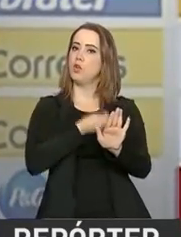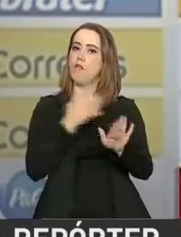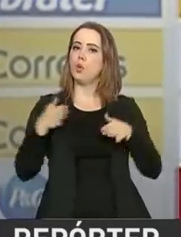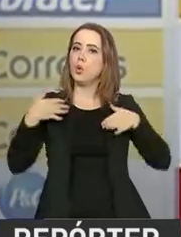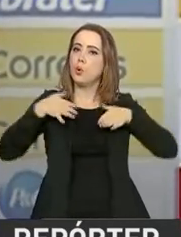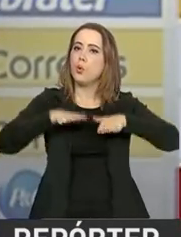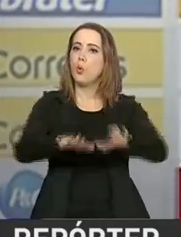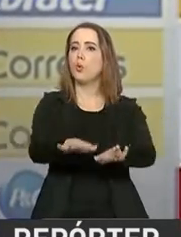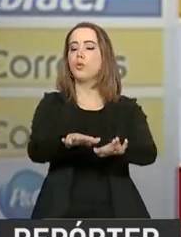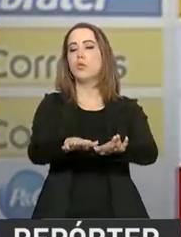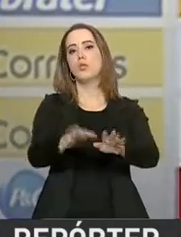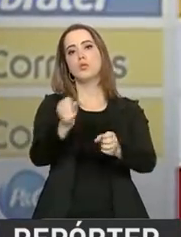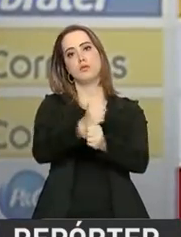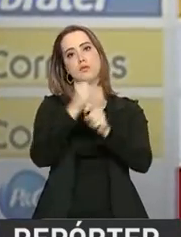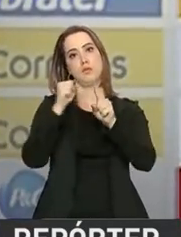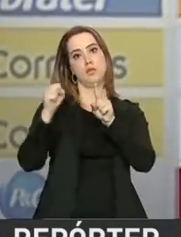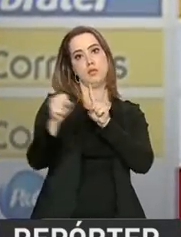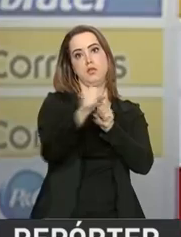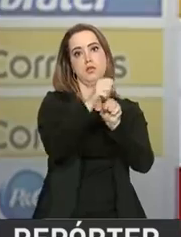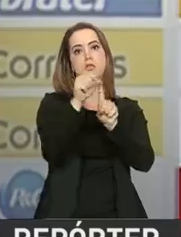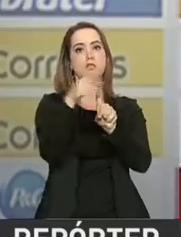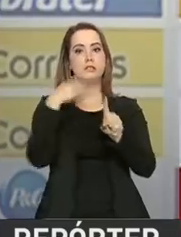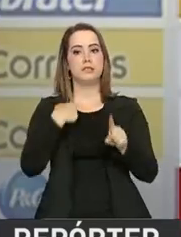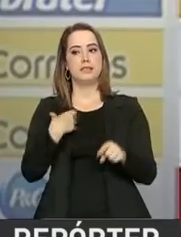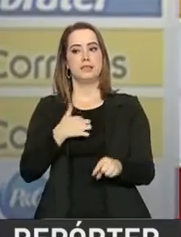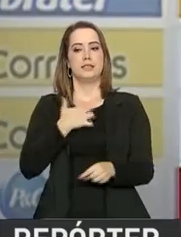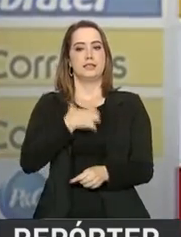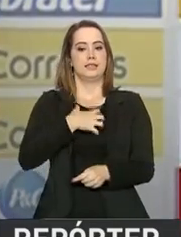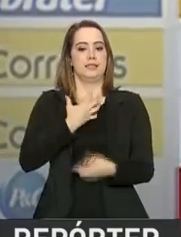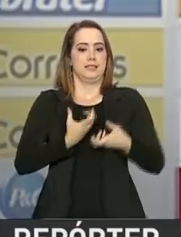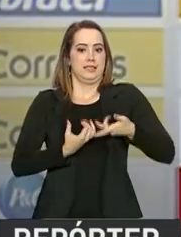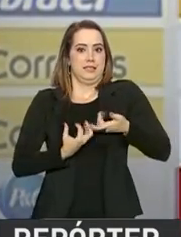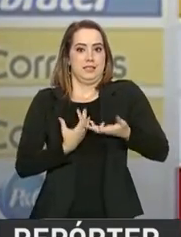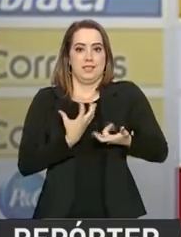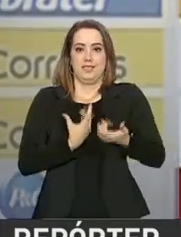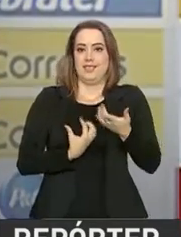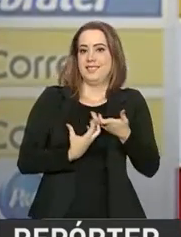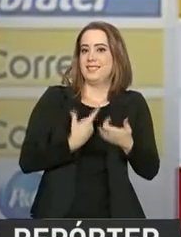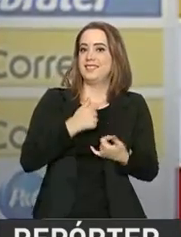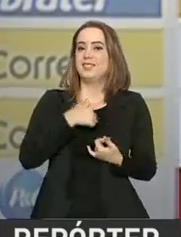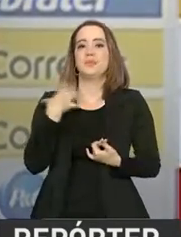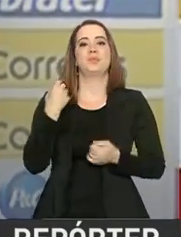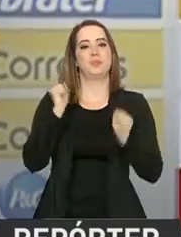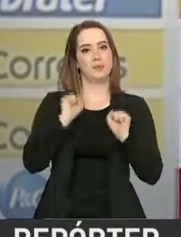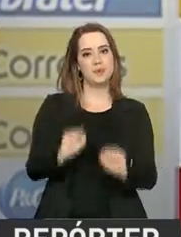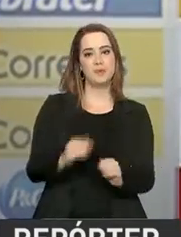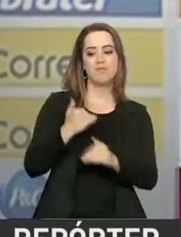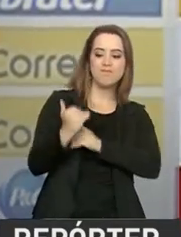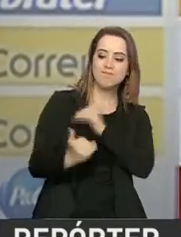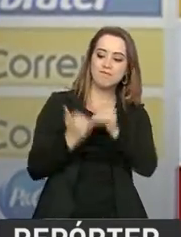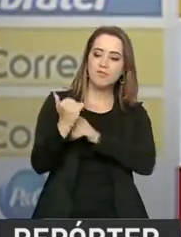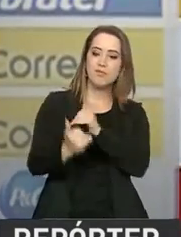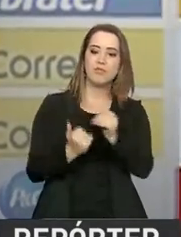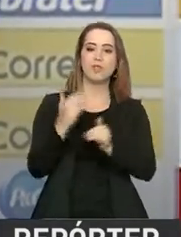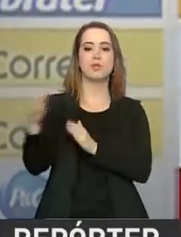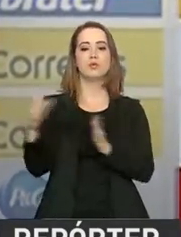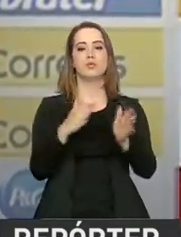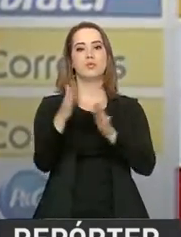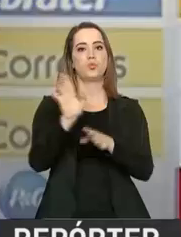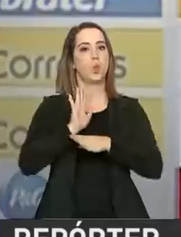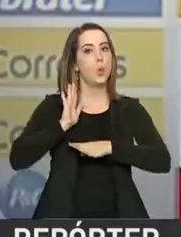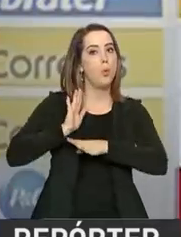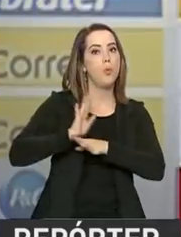e foi onde e minha chama reacendeu de novo e eu pude continuar seguindo o